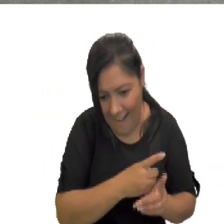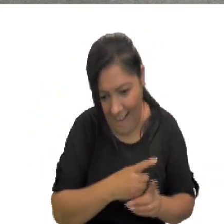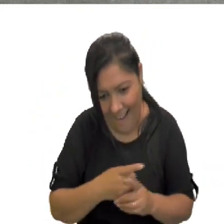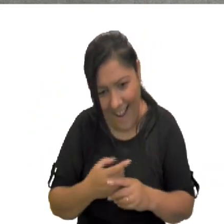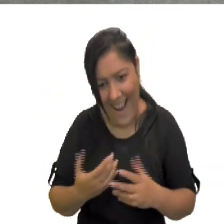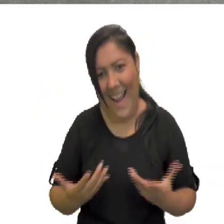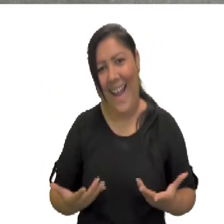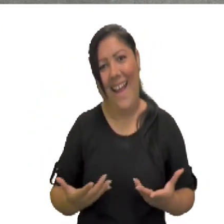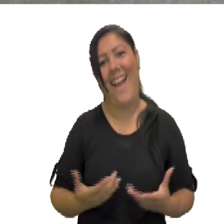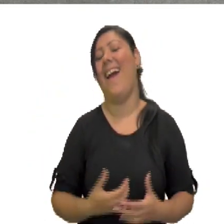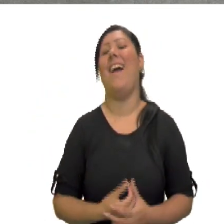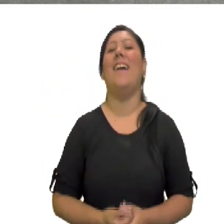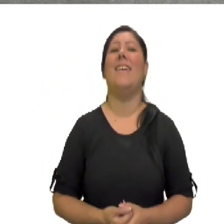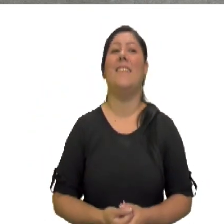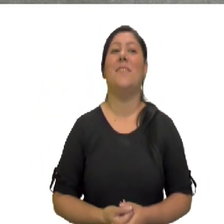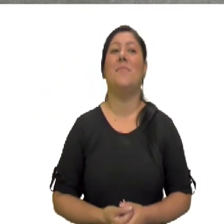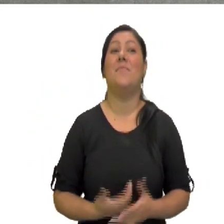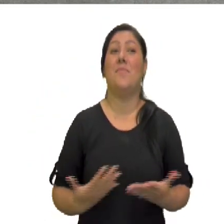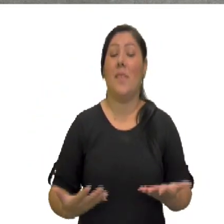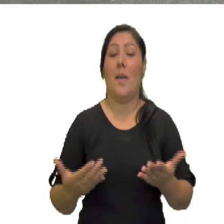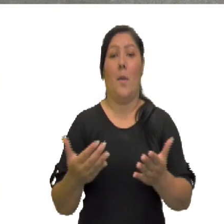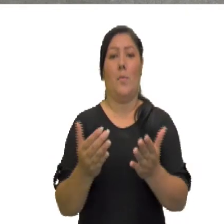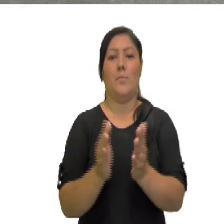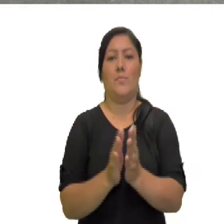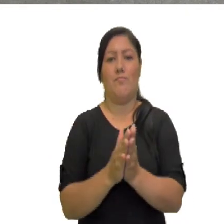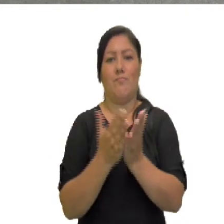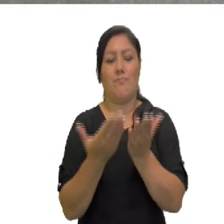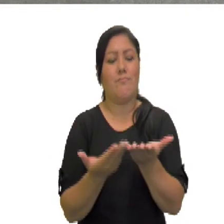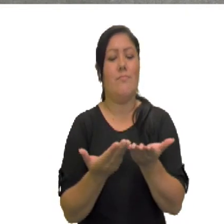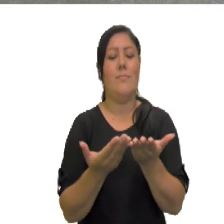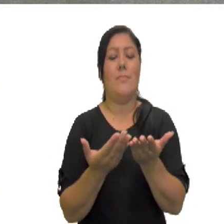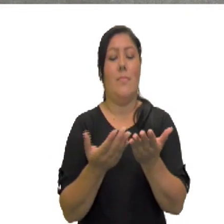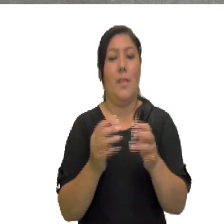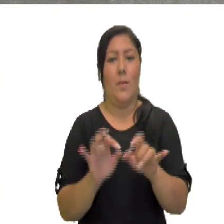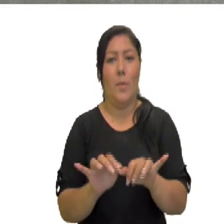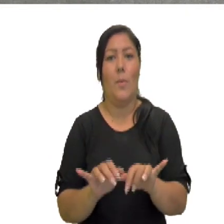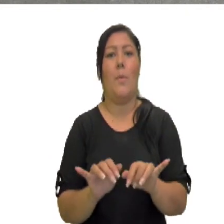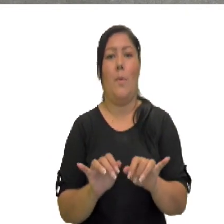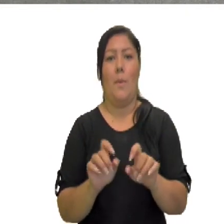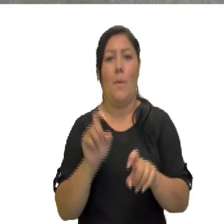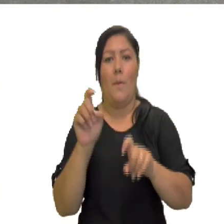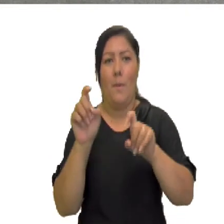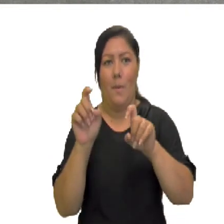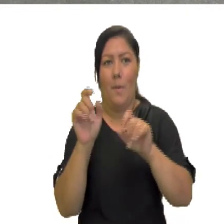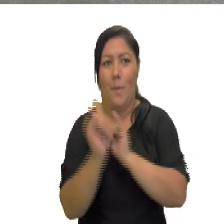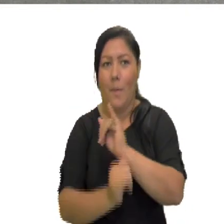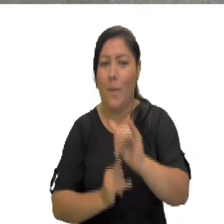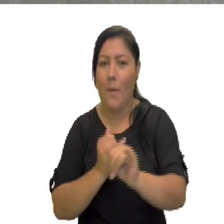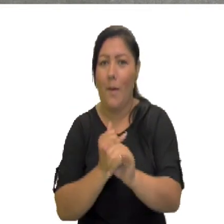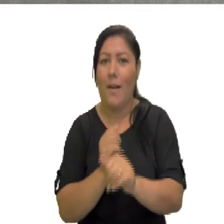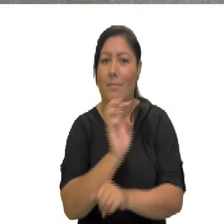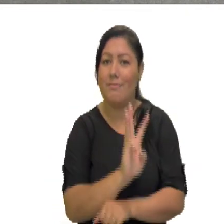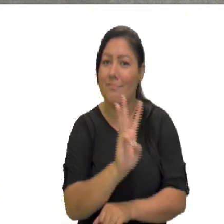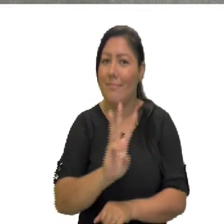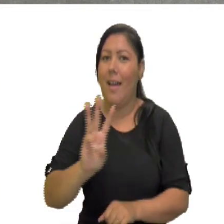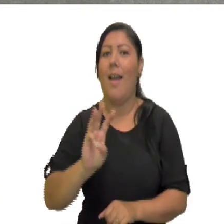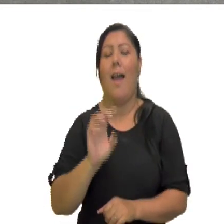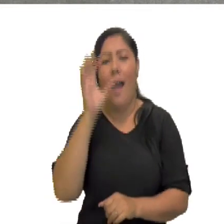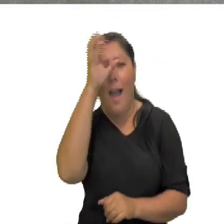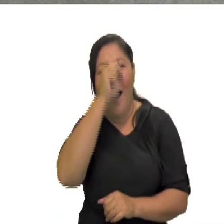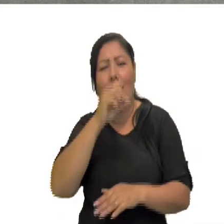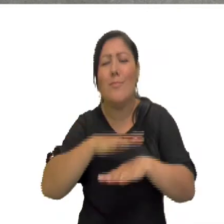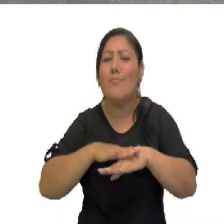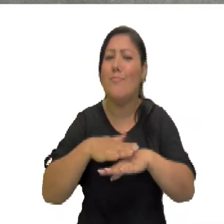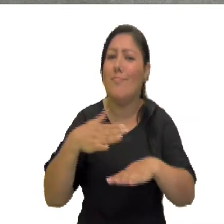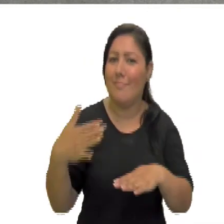maior conhecimento. Então, vamos buscar este conhecimento através da nossa bibliografia e melhorar, assim, aquilo que